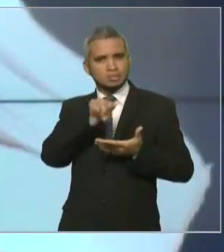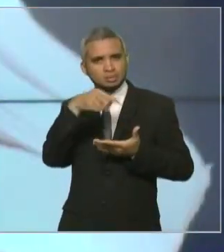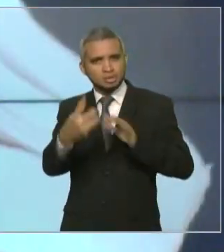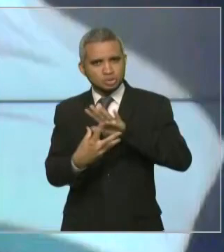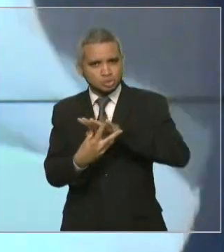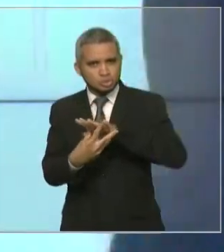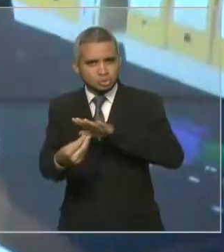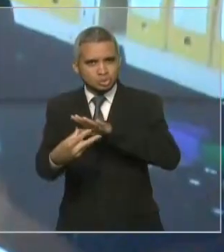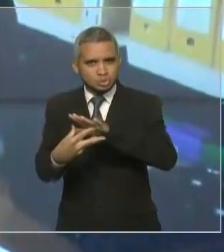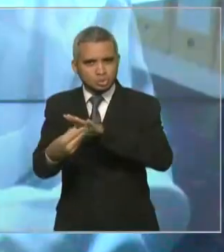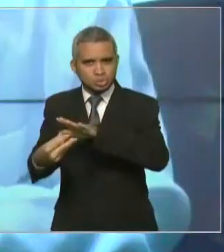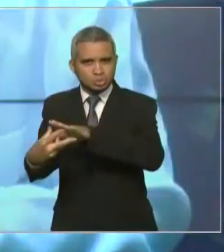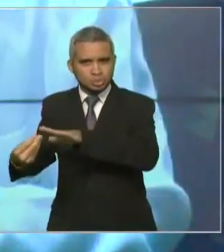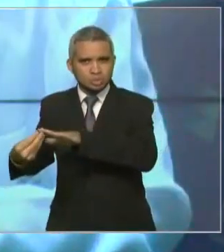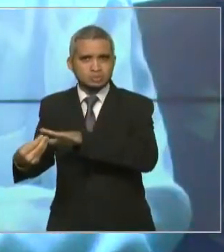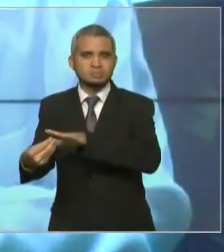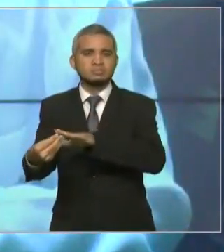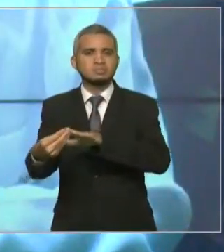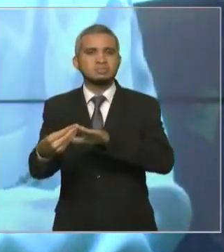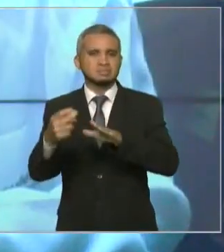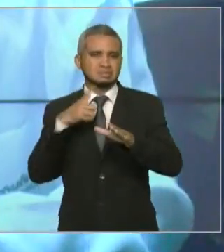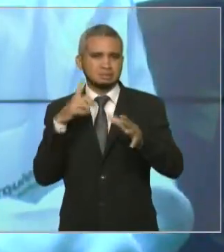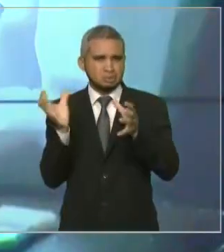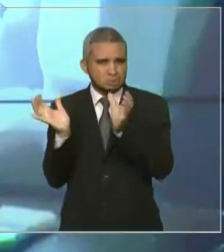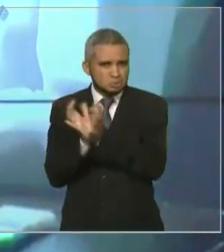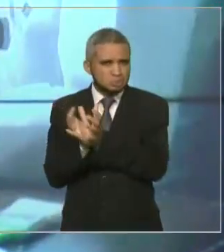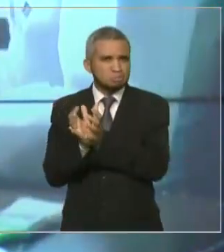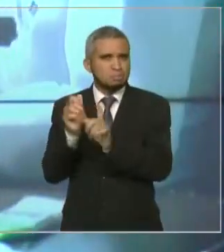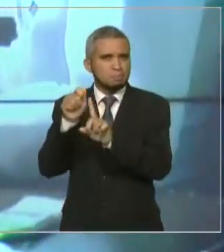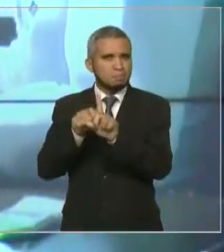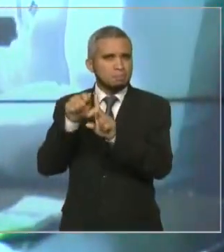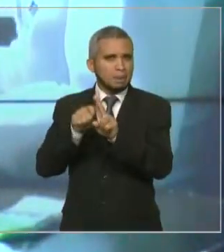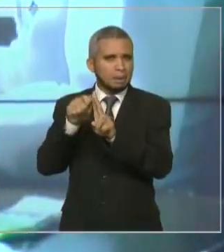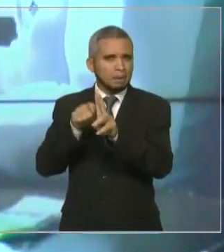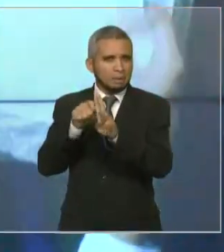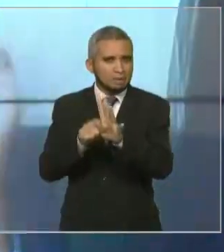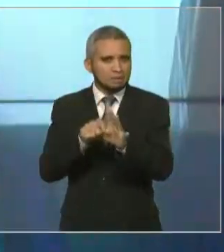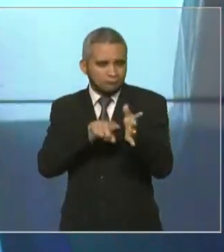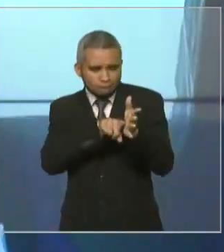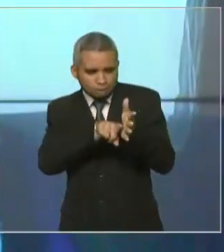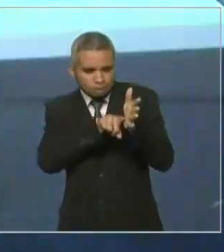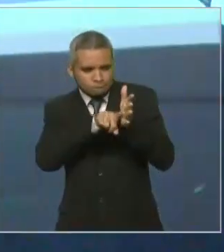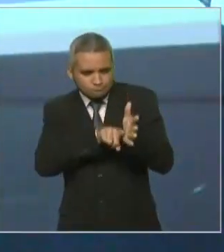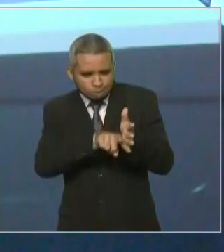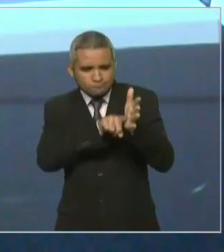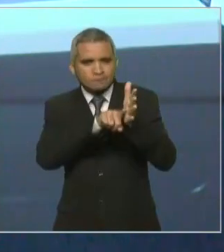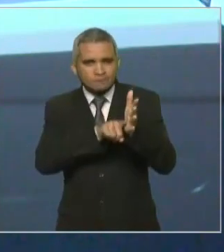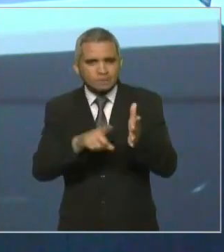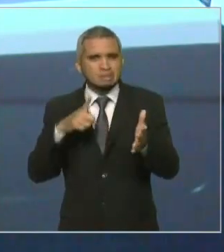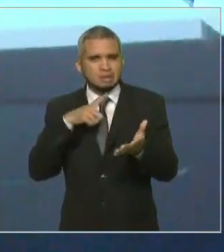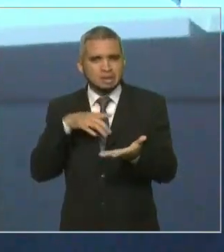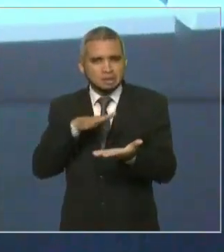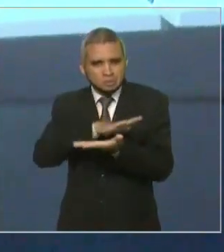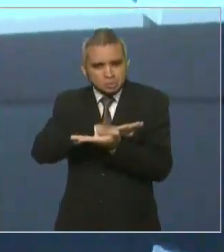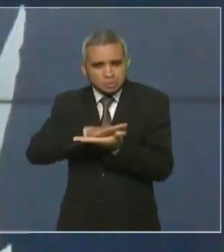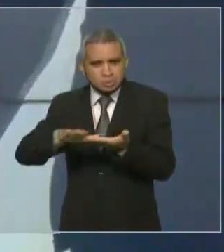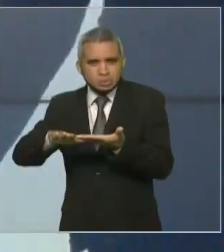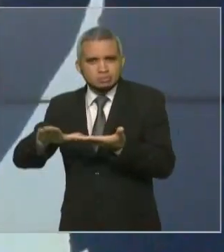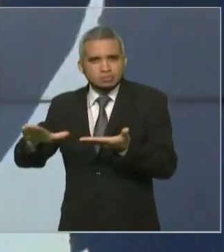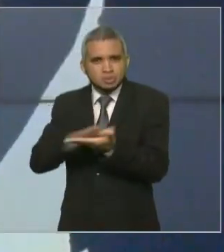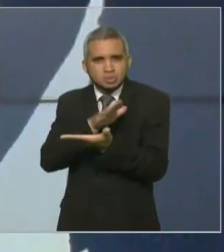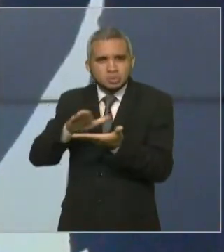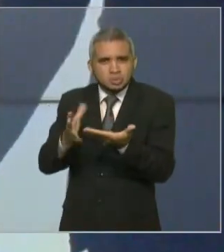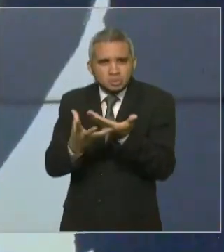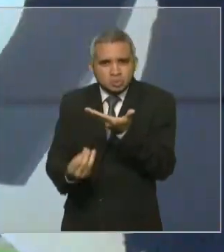debruçadas sobre documentos seculares. Um scanner de alta performance chegava a concluir 20 mil imagens por dia.